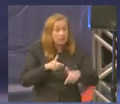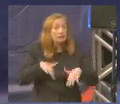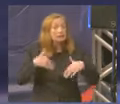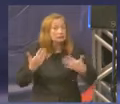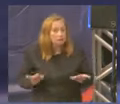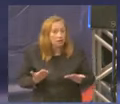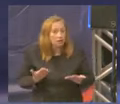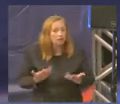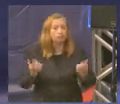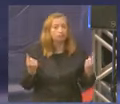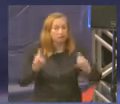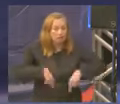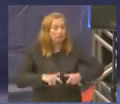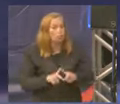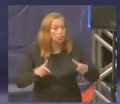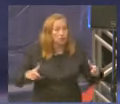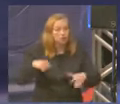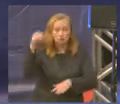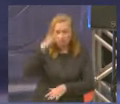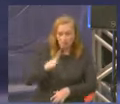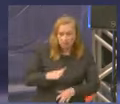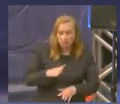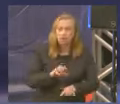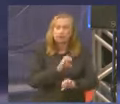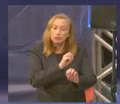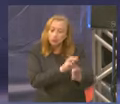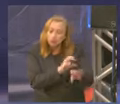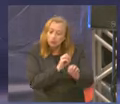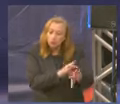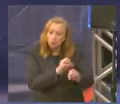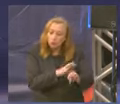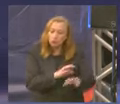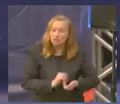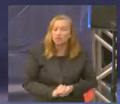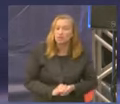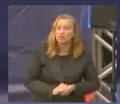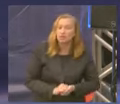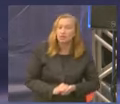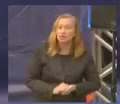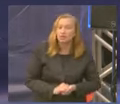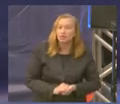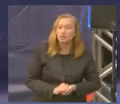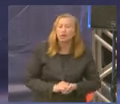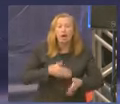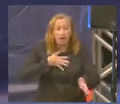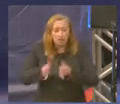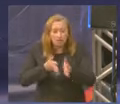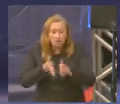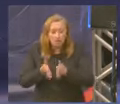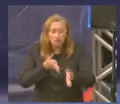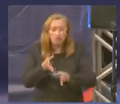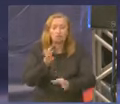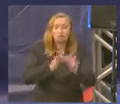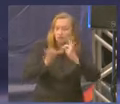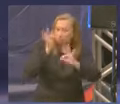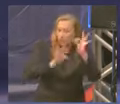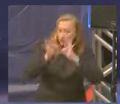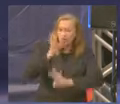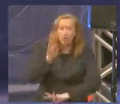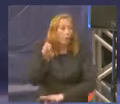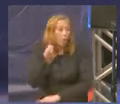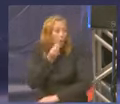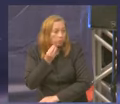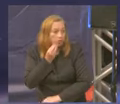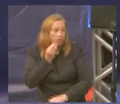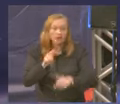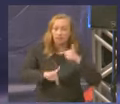há um grande desafio no Brasil que envolve educação, que envolve acesso à tecnologia, oportunidade